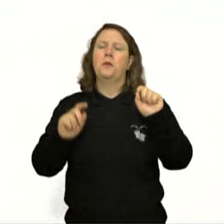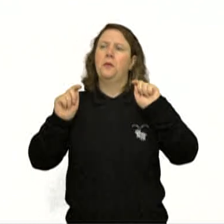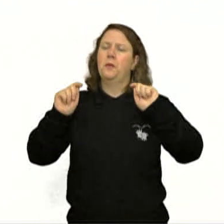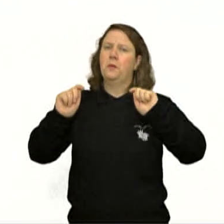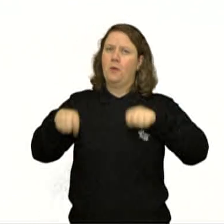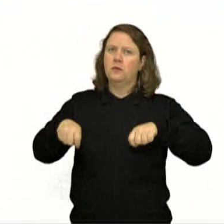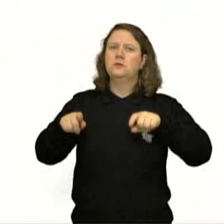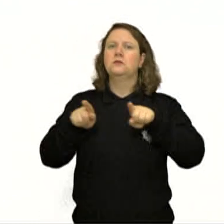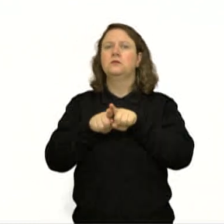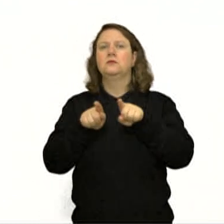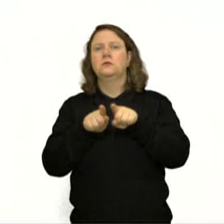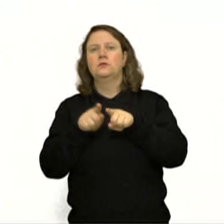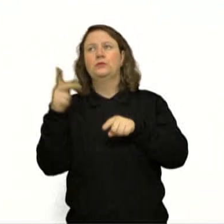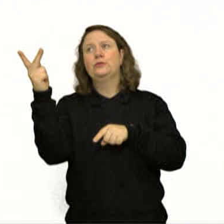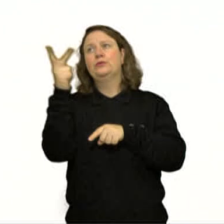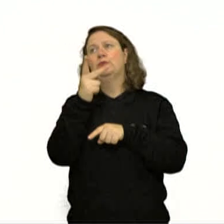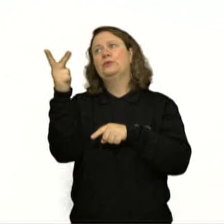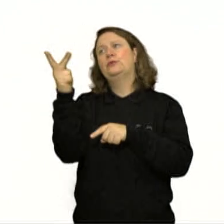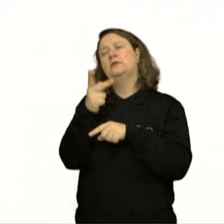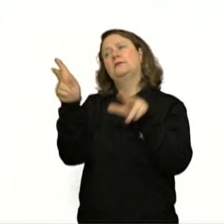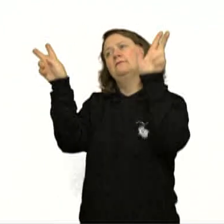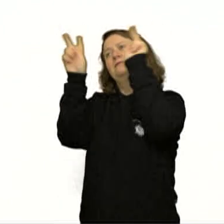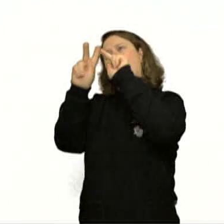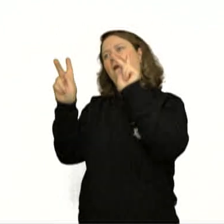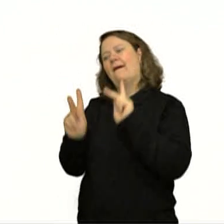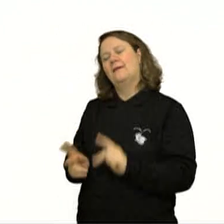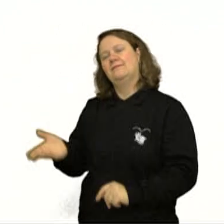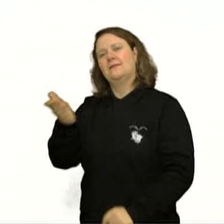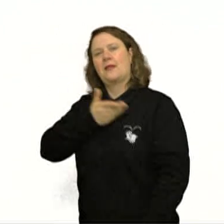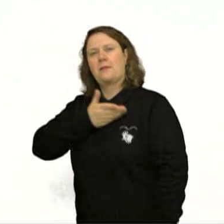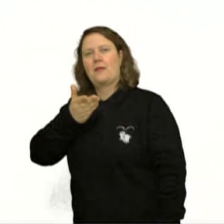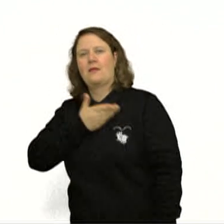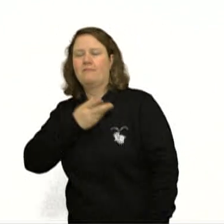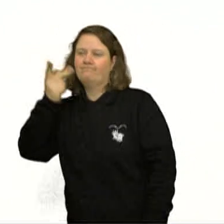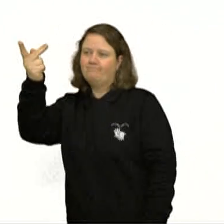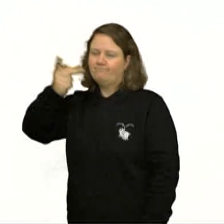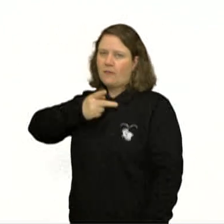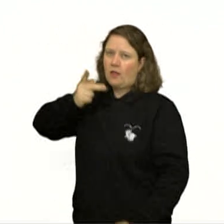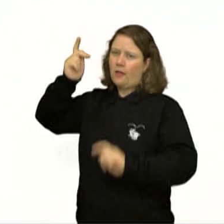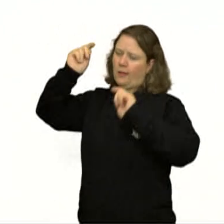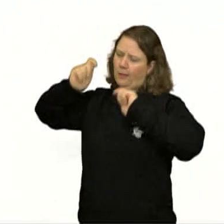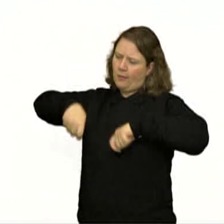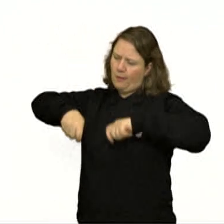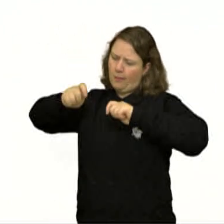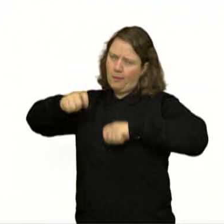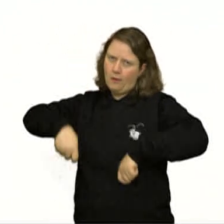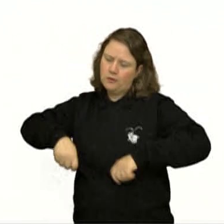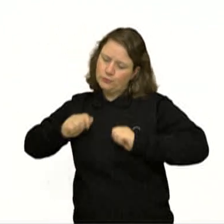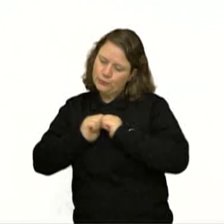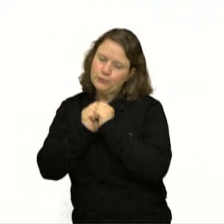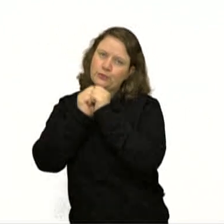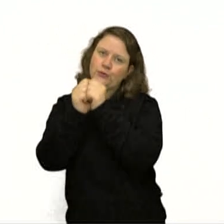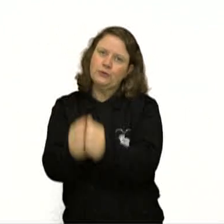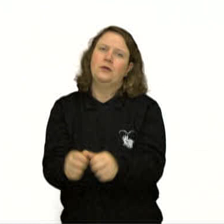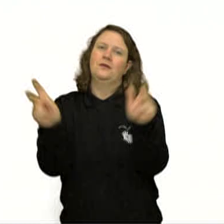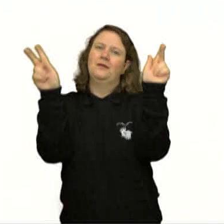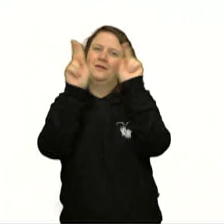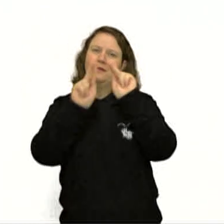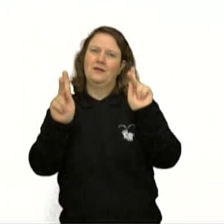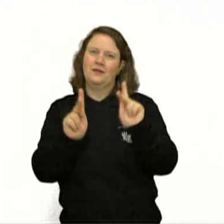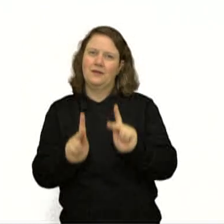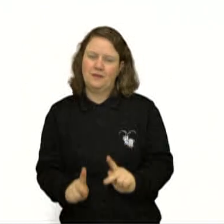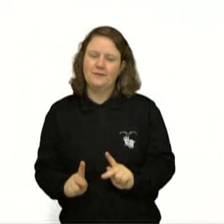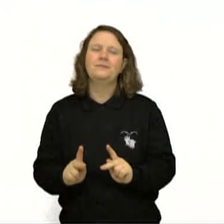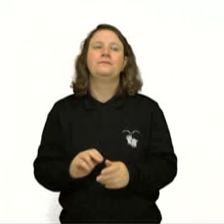vosso, e os dois viverão em paz e amizade, como nós dois deveríamos juntos em paz e amizade sobre